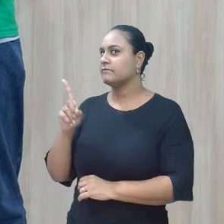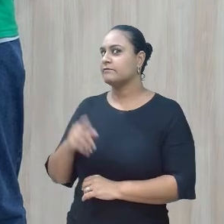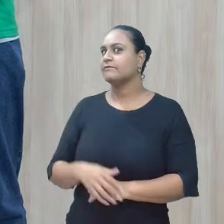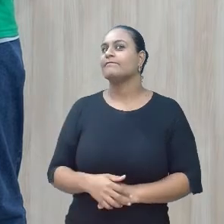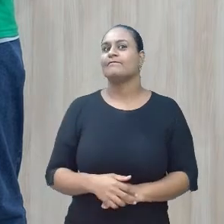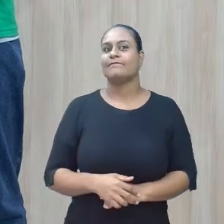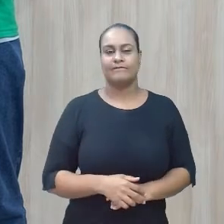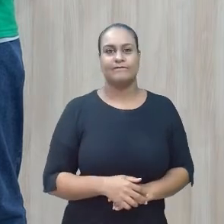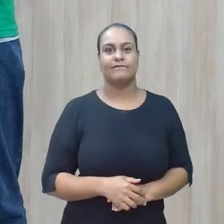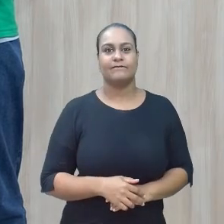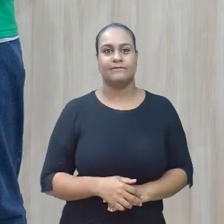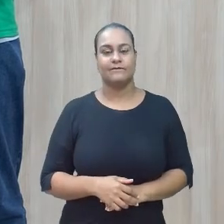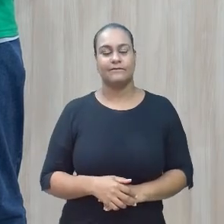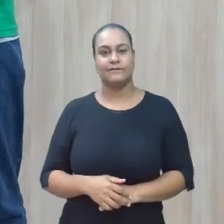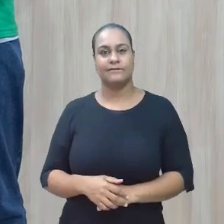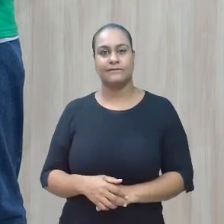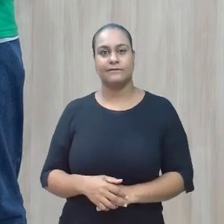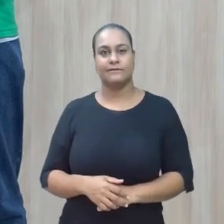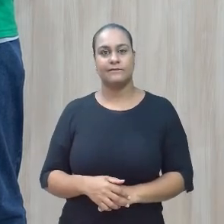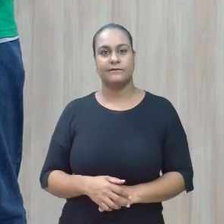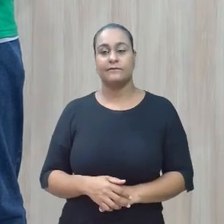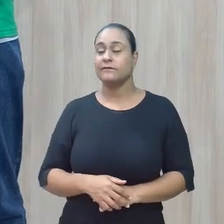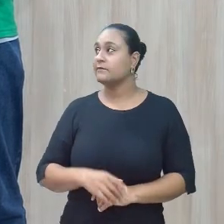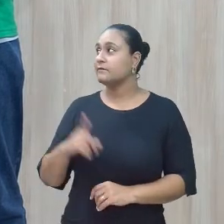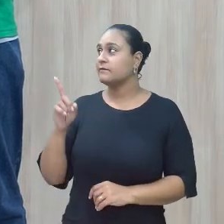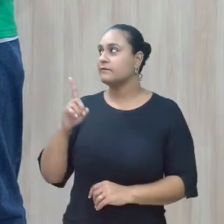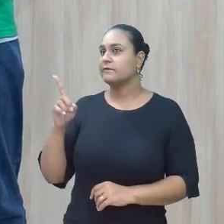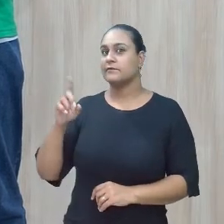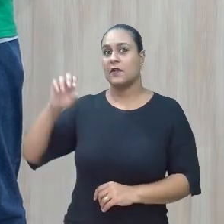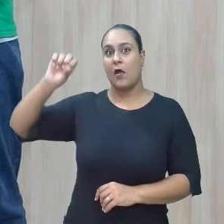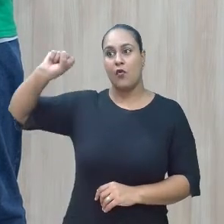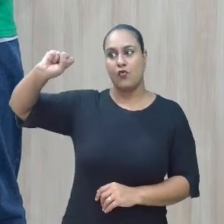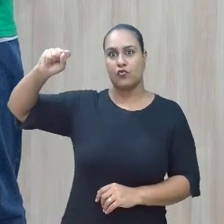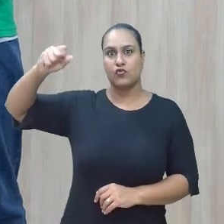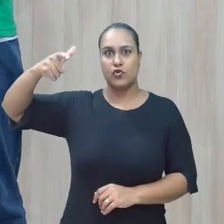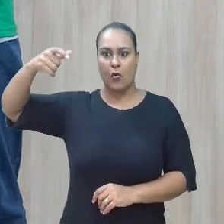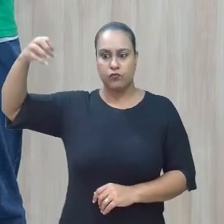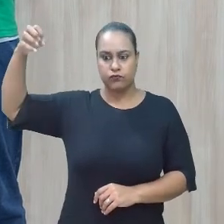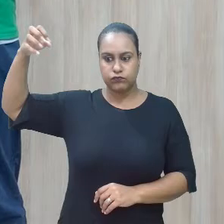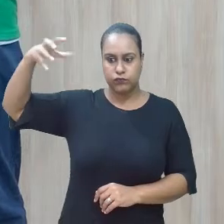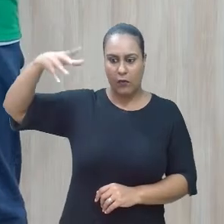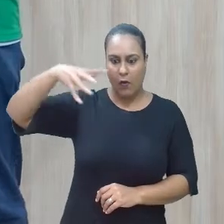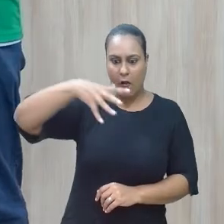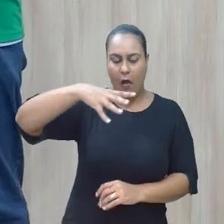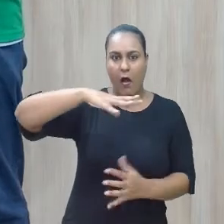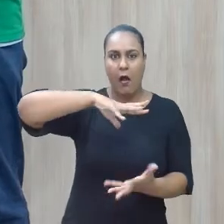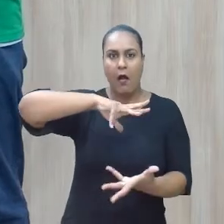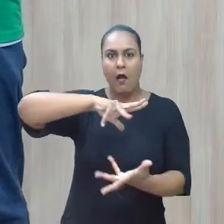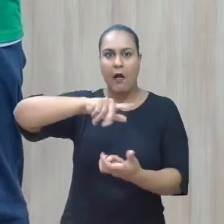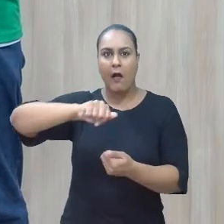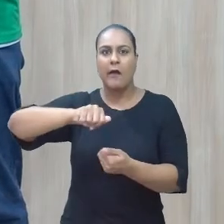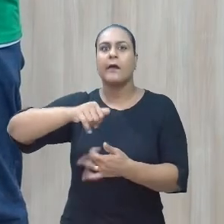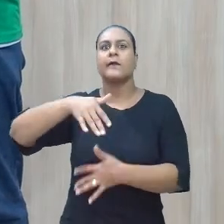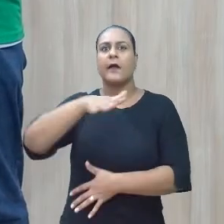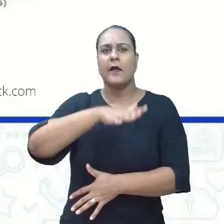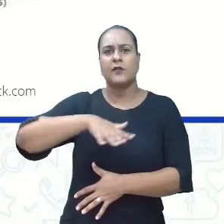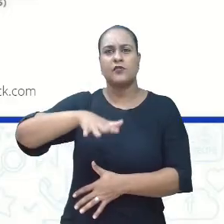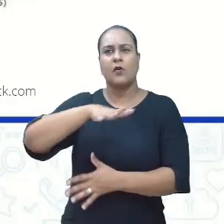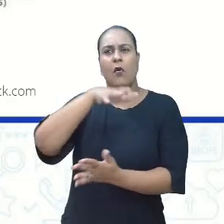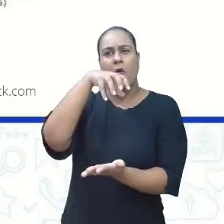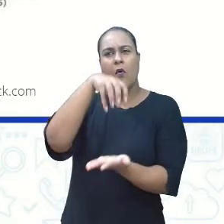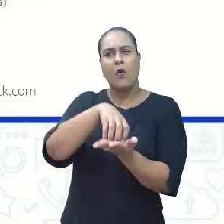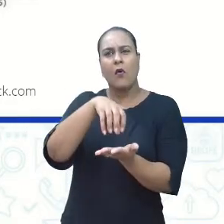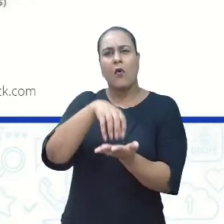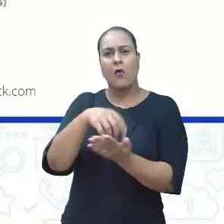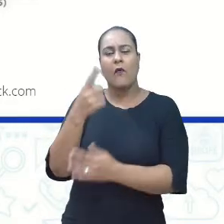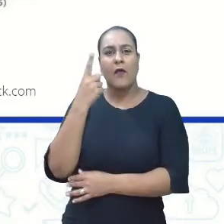tela. A questão da incidência da radiação solar. Percebam que as regiões mais centrais, ó, tá vendo a